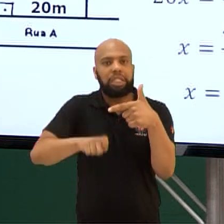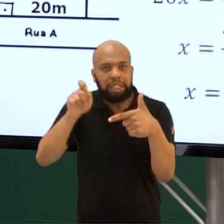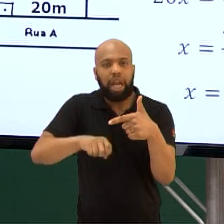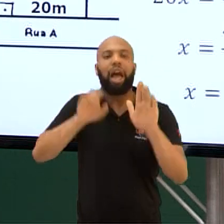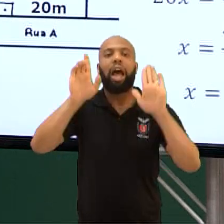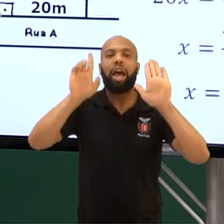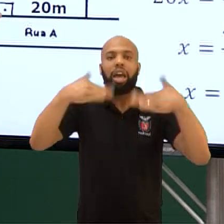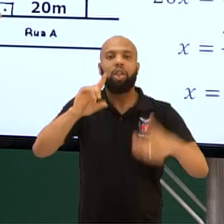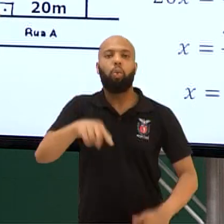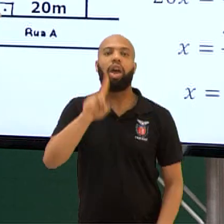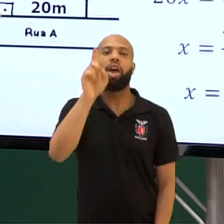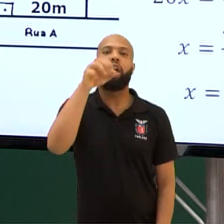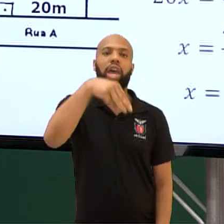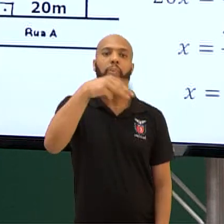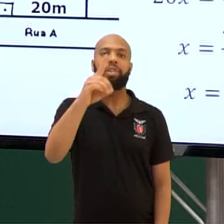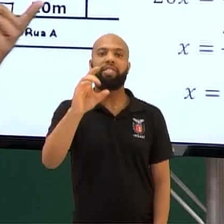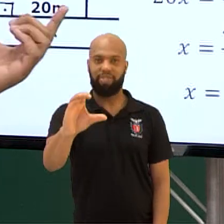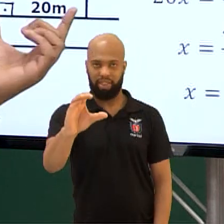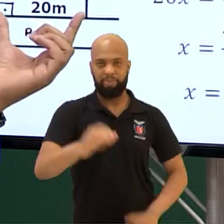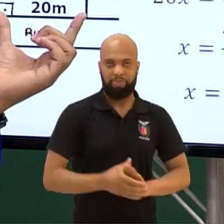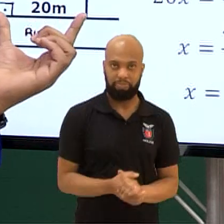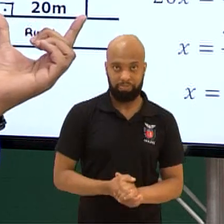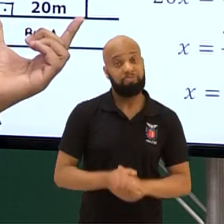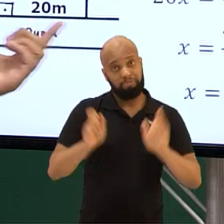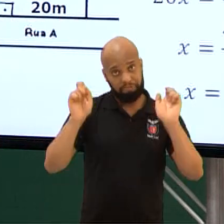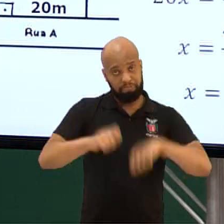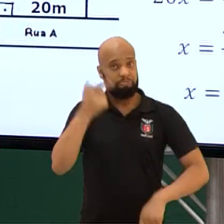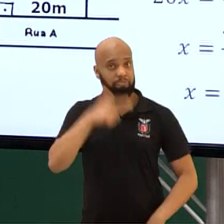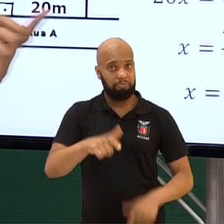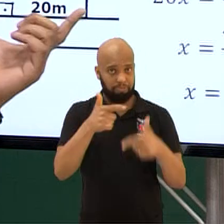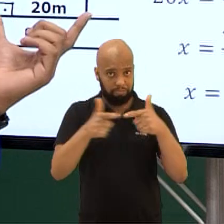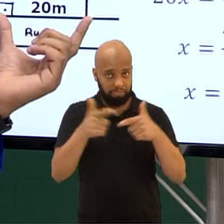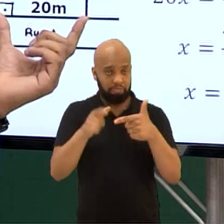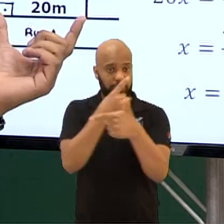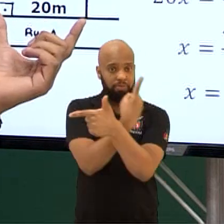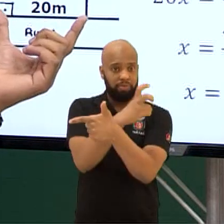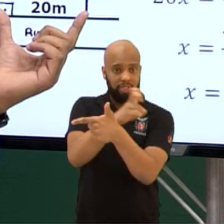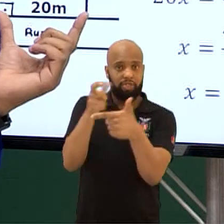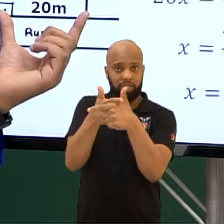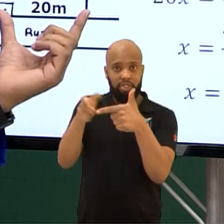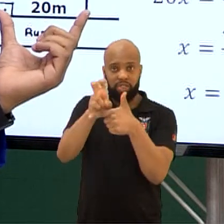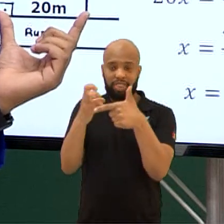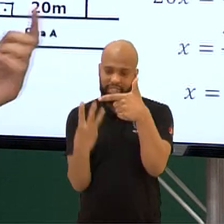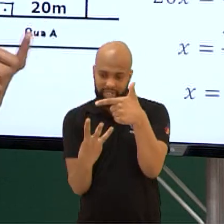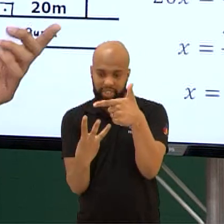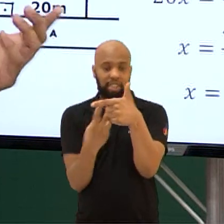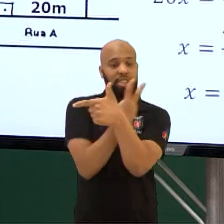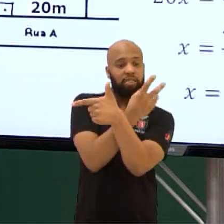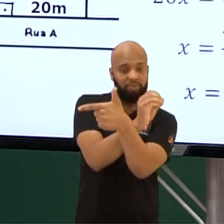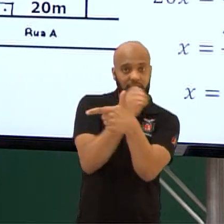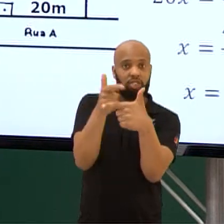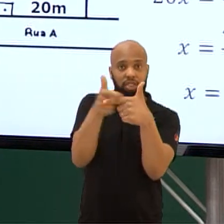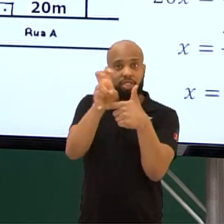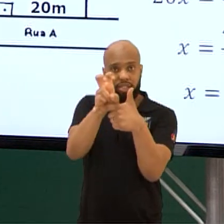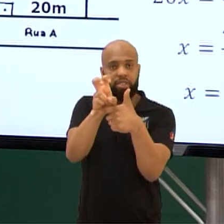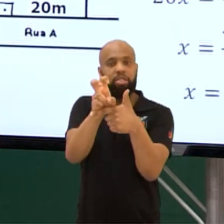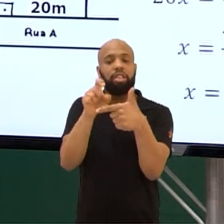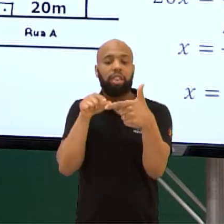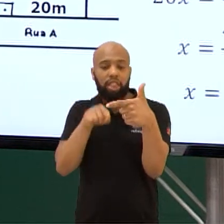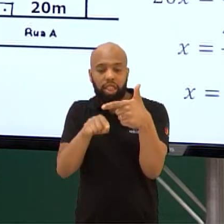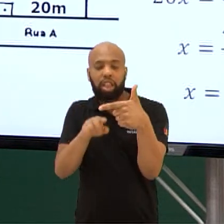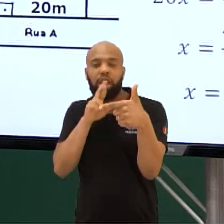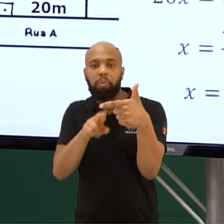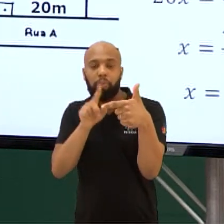é igual a 3, né? E aqui, 15 por 5, isso, 3. E o 20 dividido por 5, eu